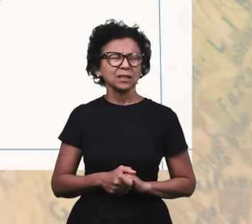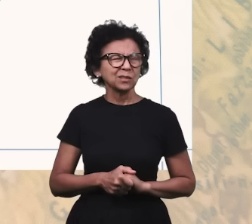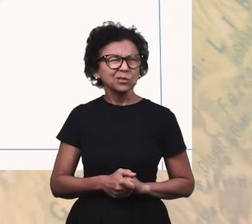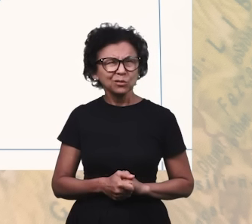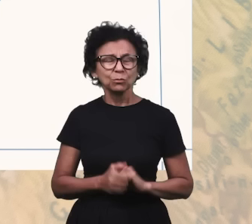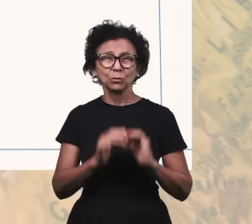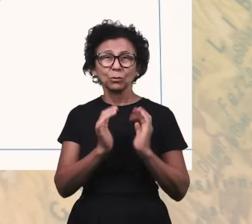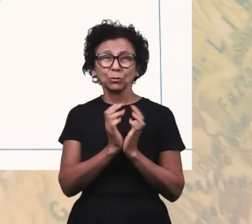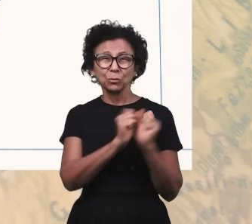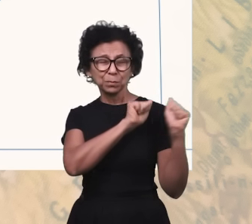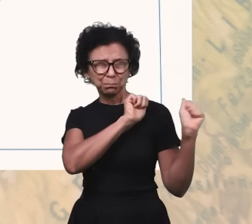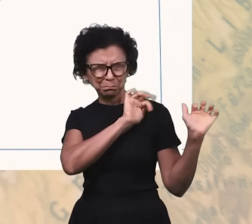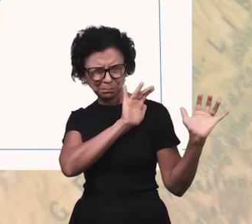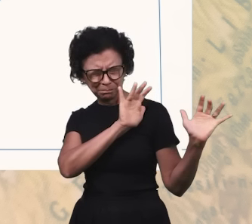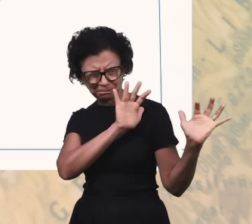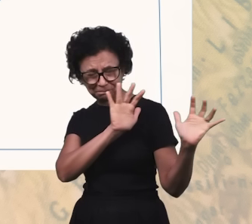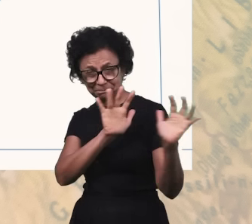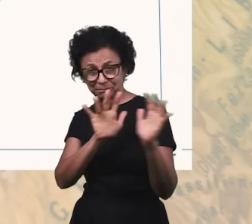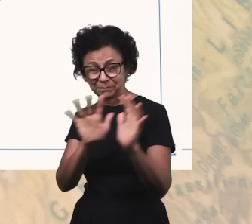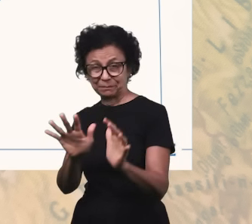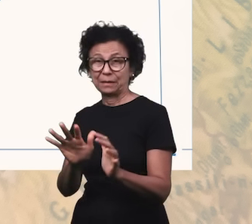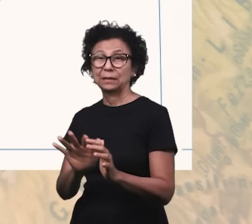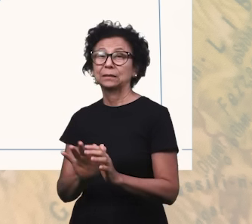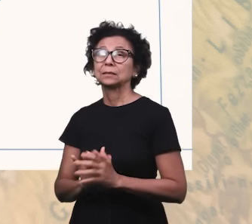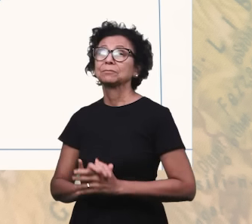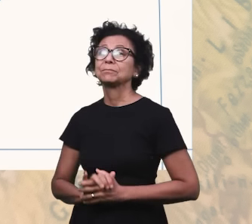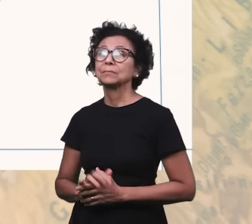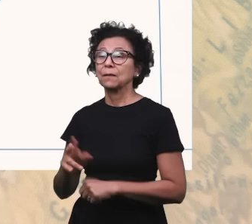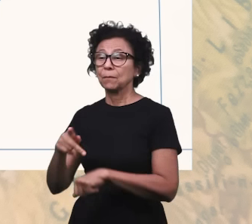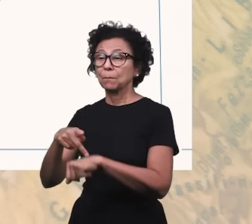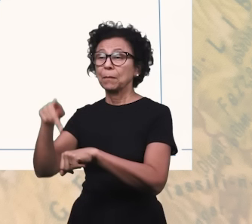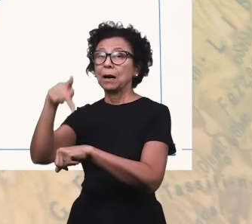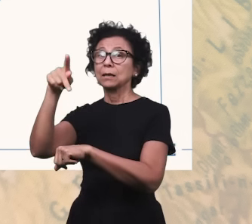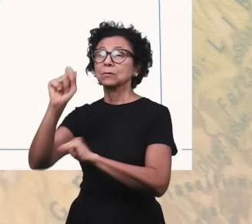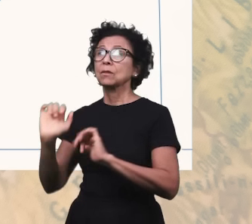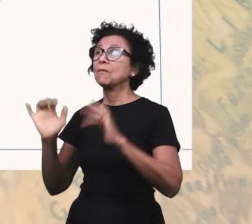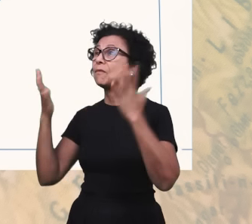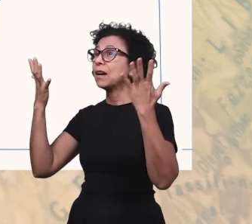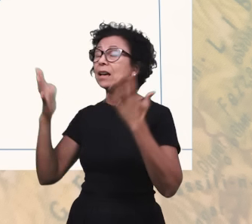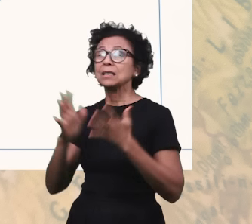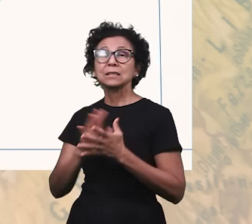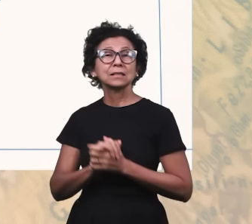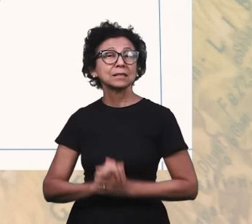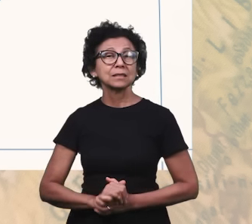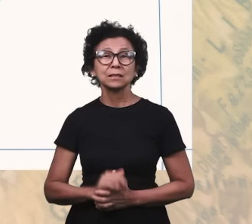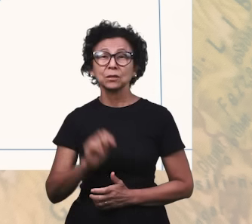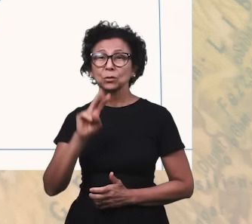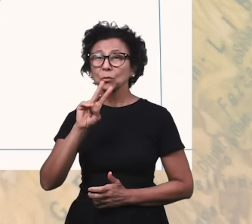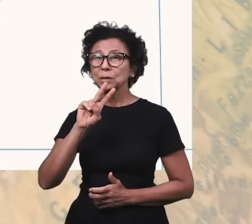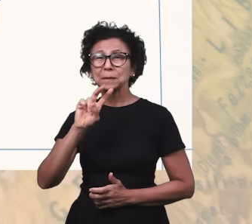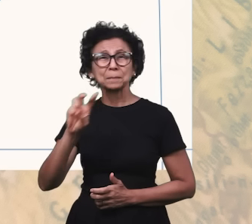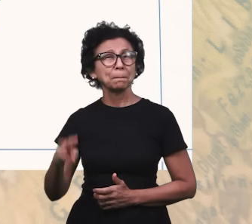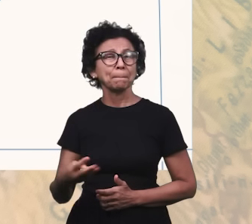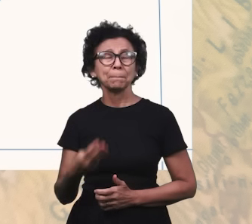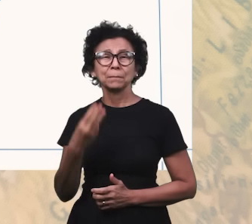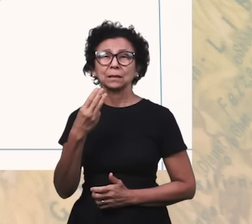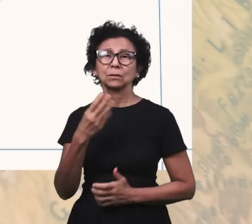chegava a vir para Jerusalém numa festa, tipo a festa da Páscoa, de 2 a 3 milhões de pessoas vinham do mundo